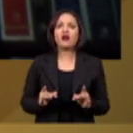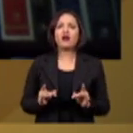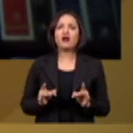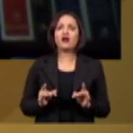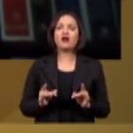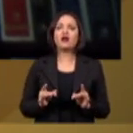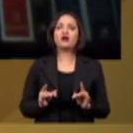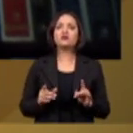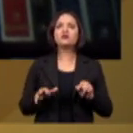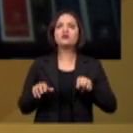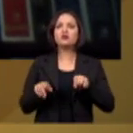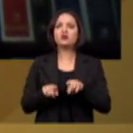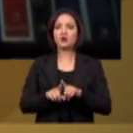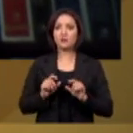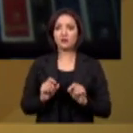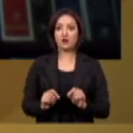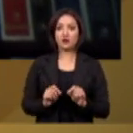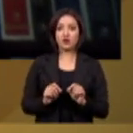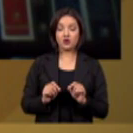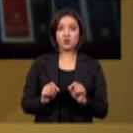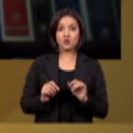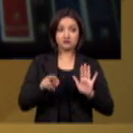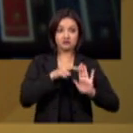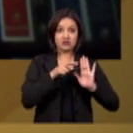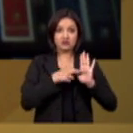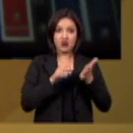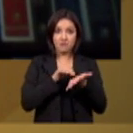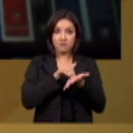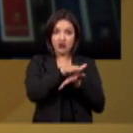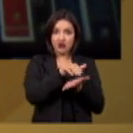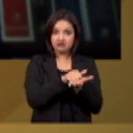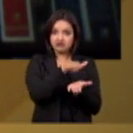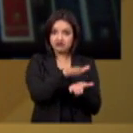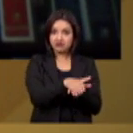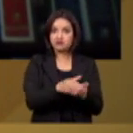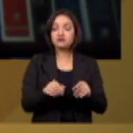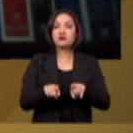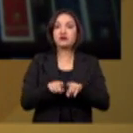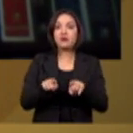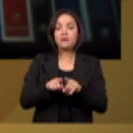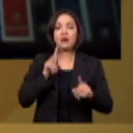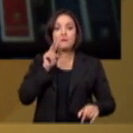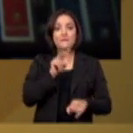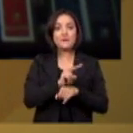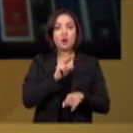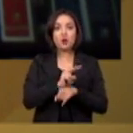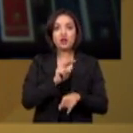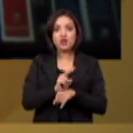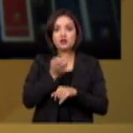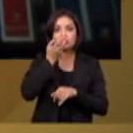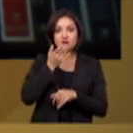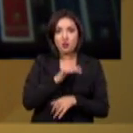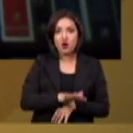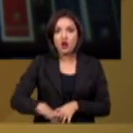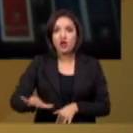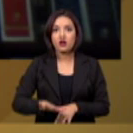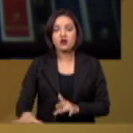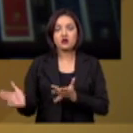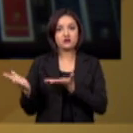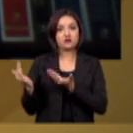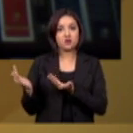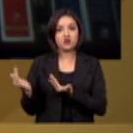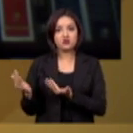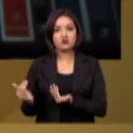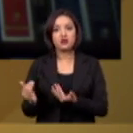desculpa que estão também da doutrina da proteção integral e faz dispensado a criança e